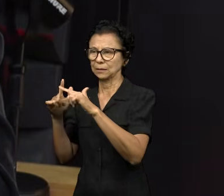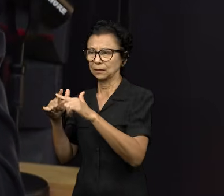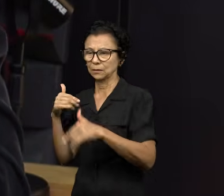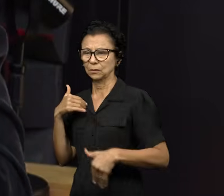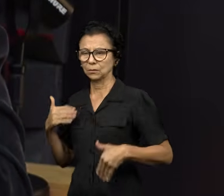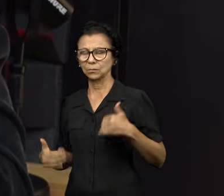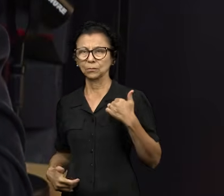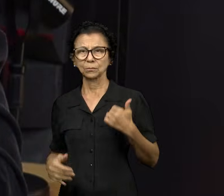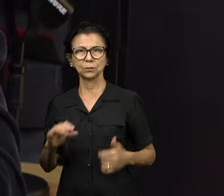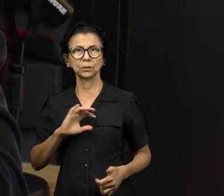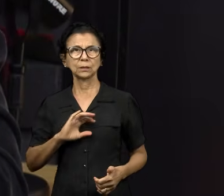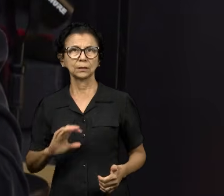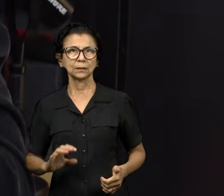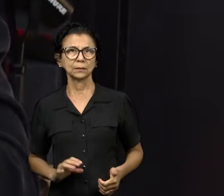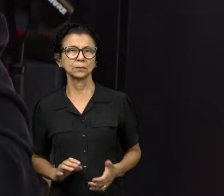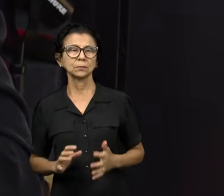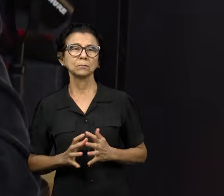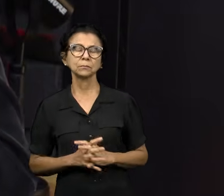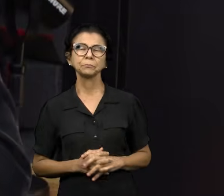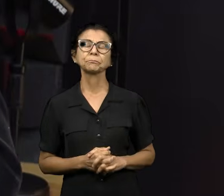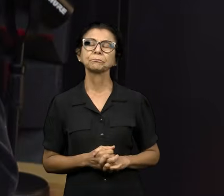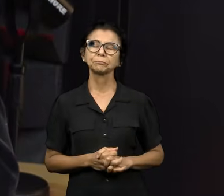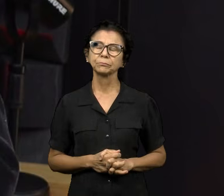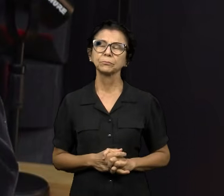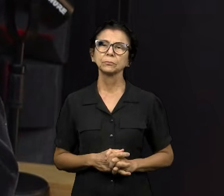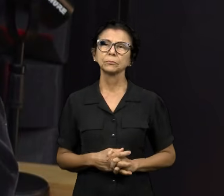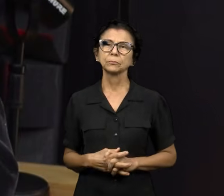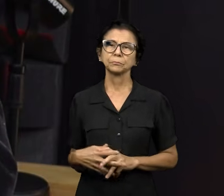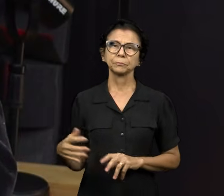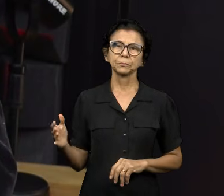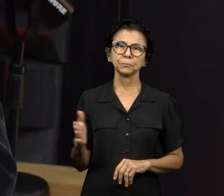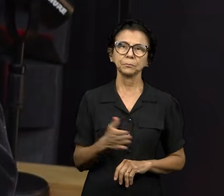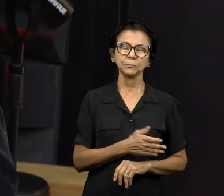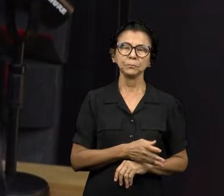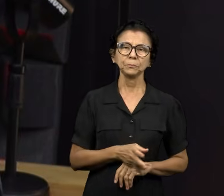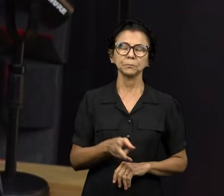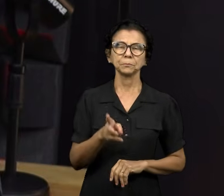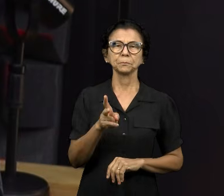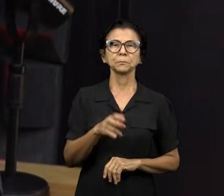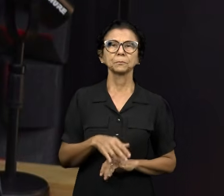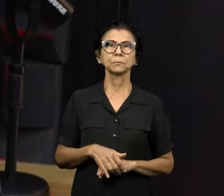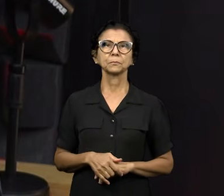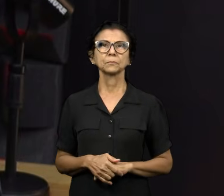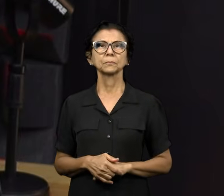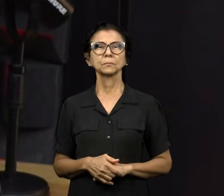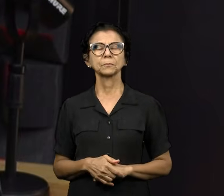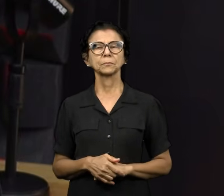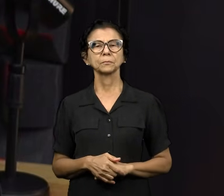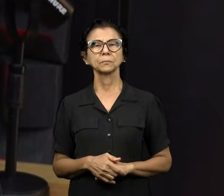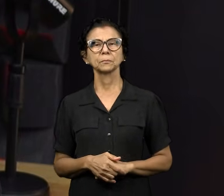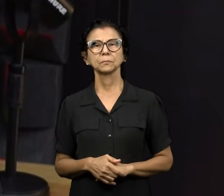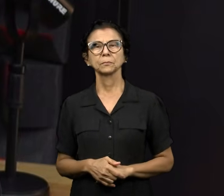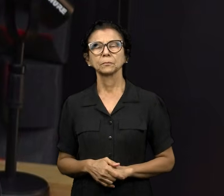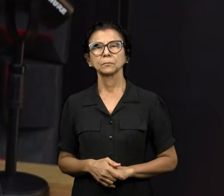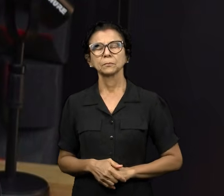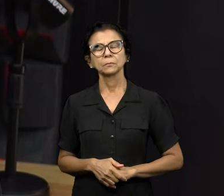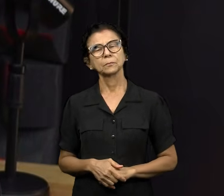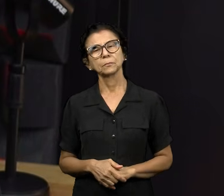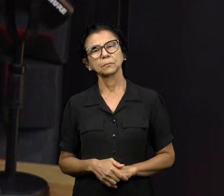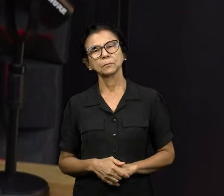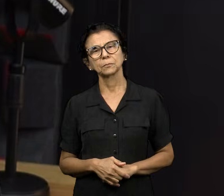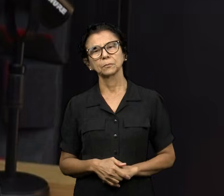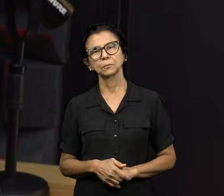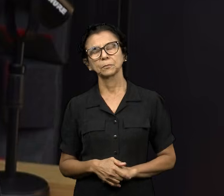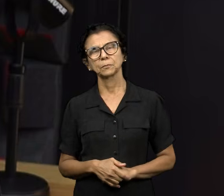pela operação do Senhor. Sim. Então esse é um grande ensino. Mas dando prosseguimento, pastor Roberto, é interessante que o próximo verso,